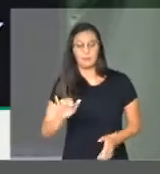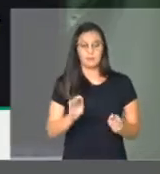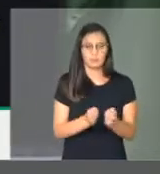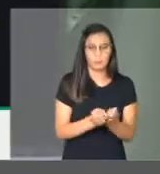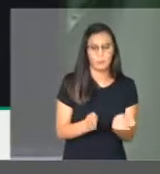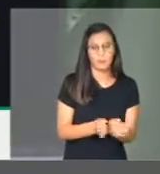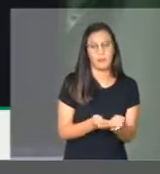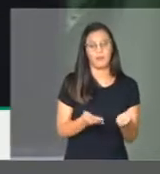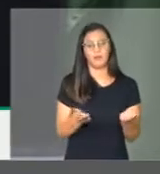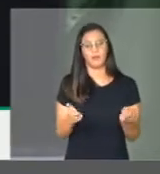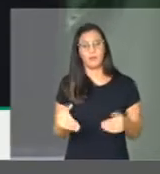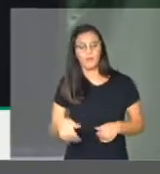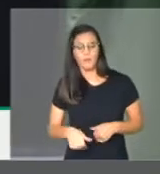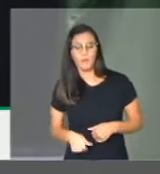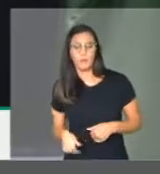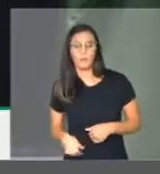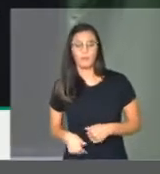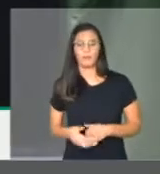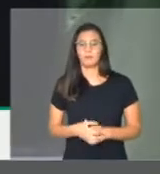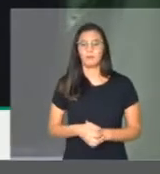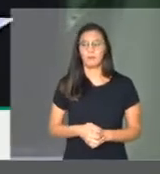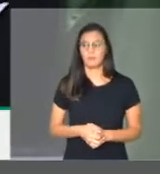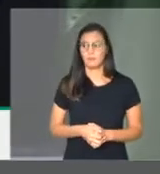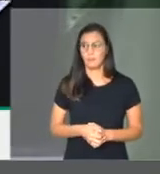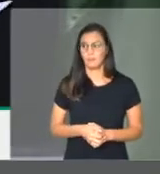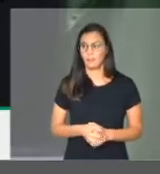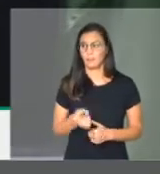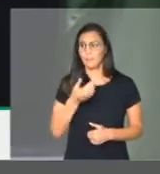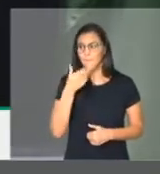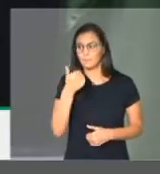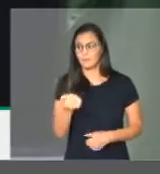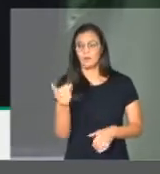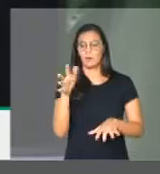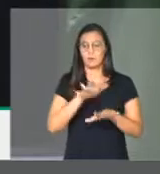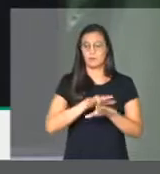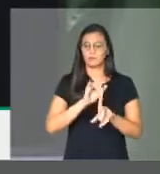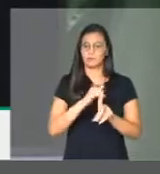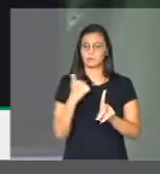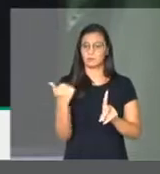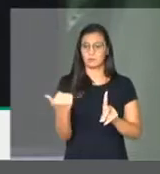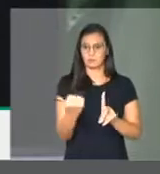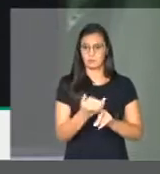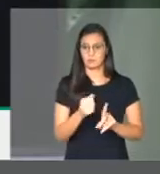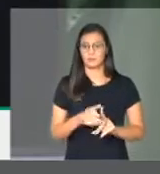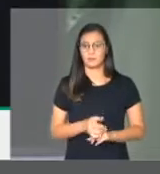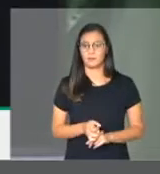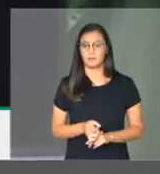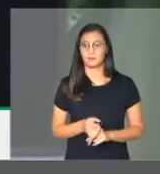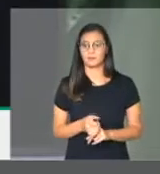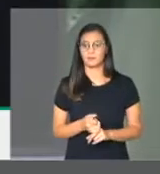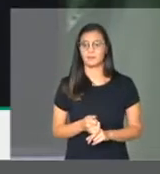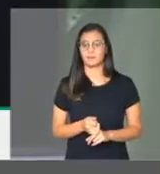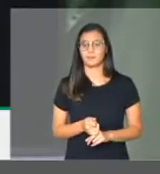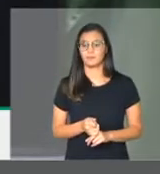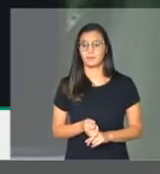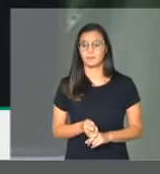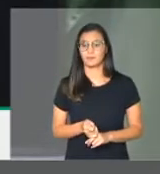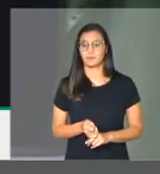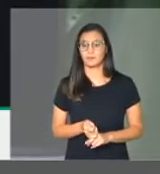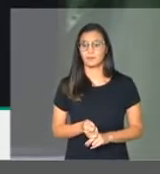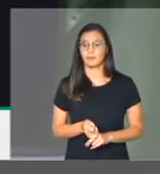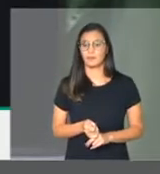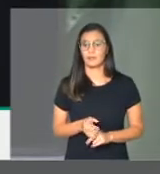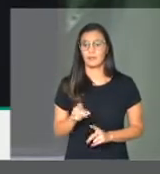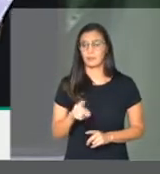significou do ponto de vista da inclusão social. Todavia, a responsabilidade fiscal e a inclusão social, que não